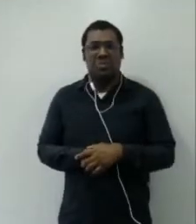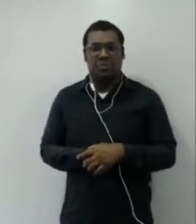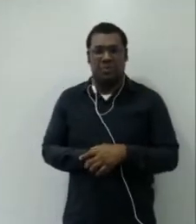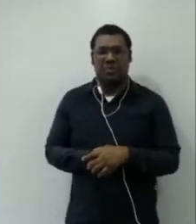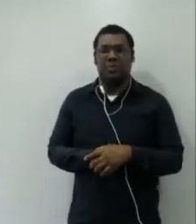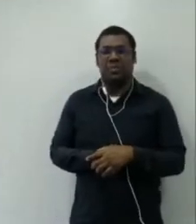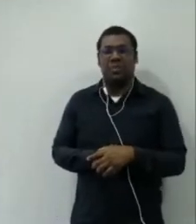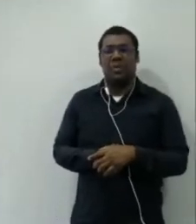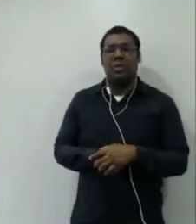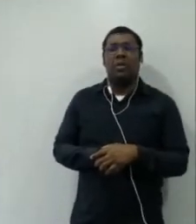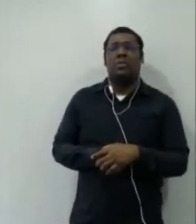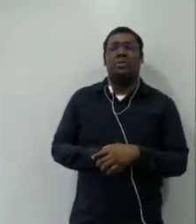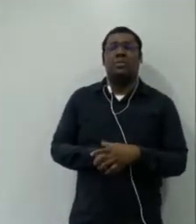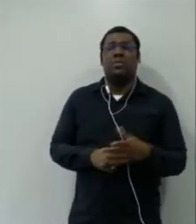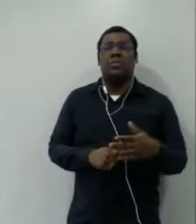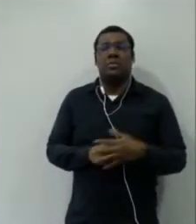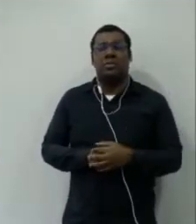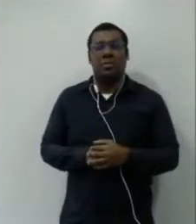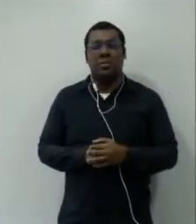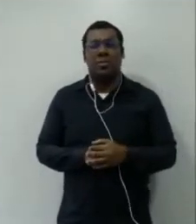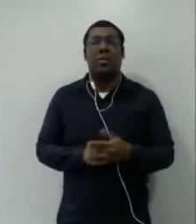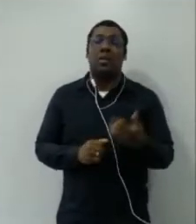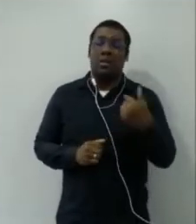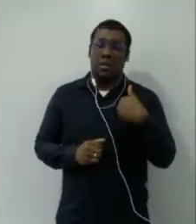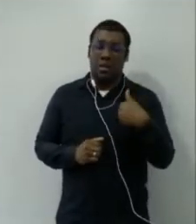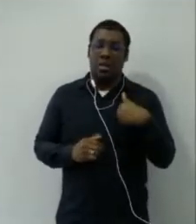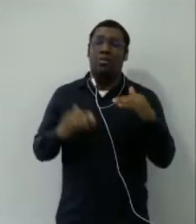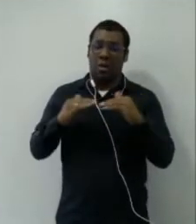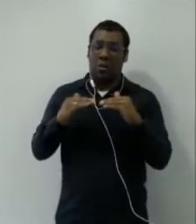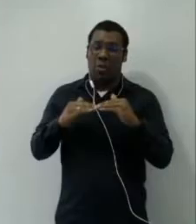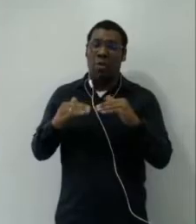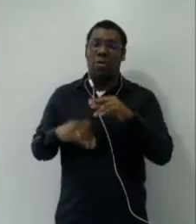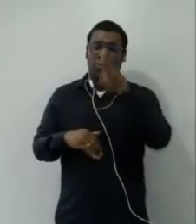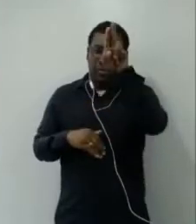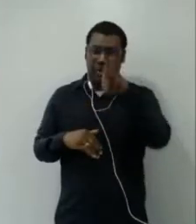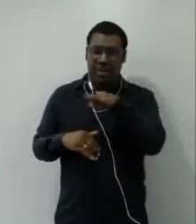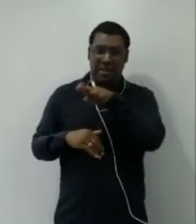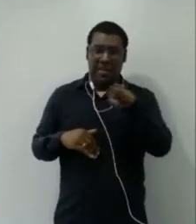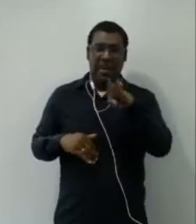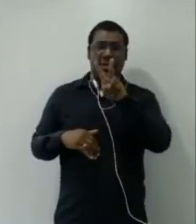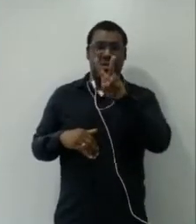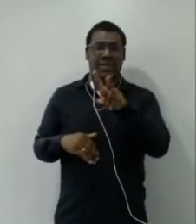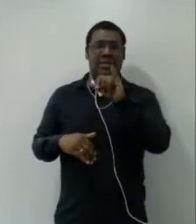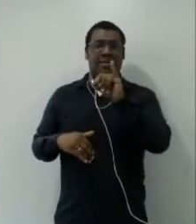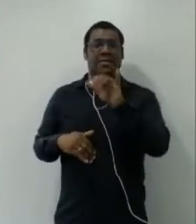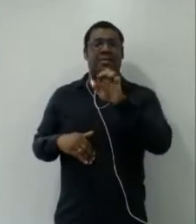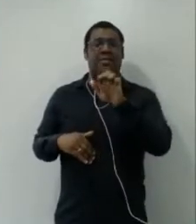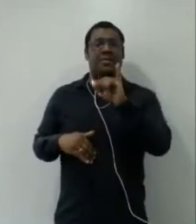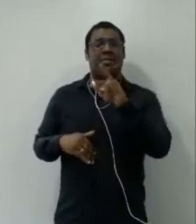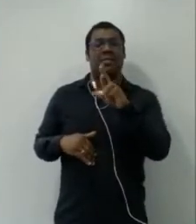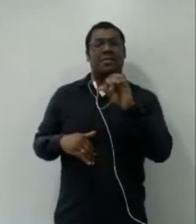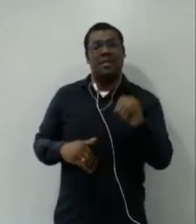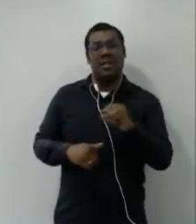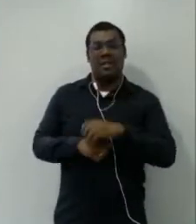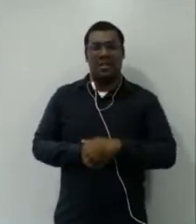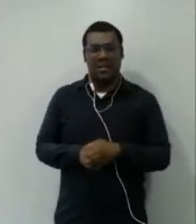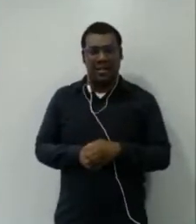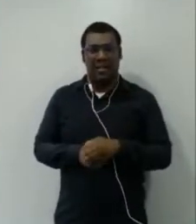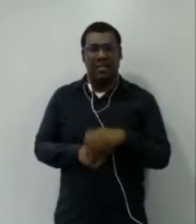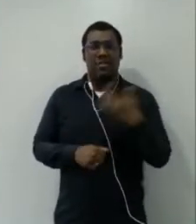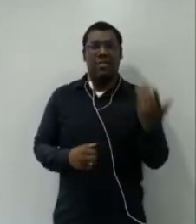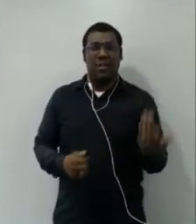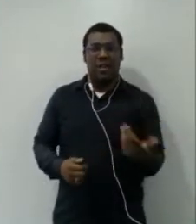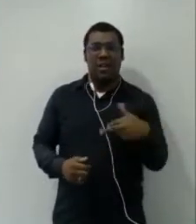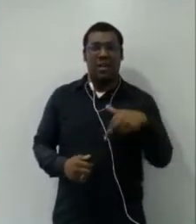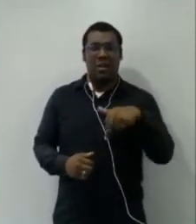termino também com o padre Vieira. Os passos passam, mas as pegadas, Chico, e as pegadas,